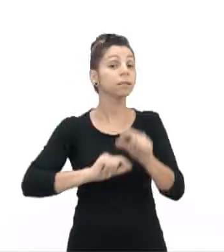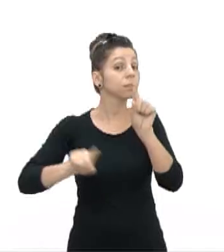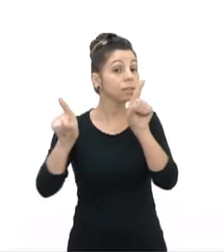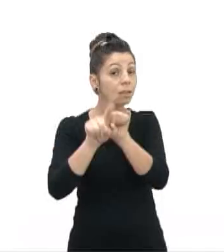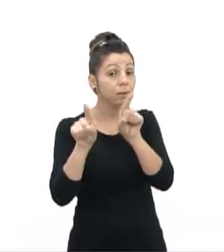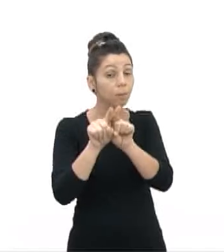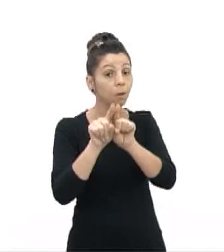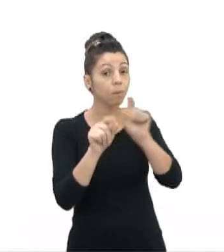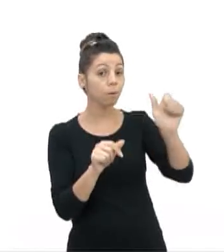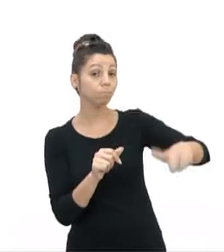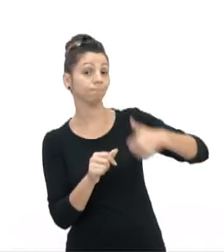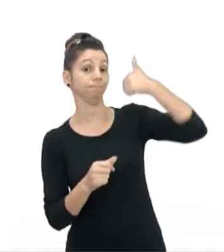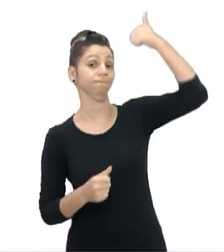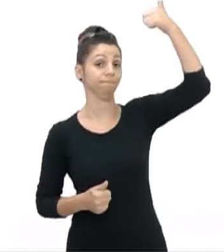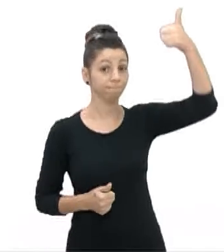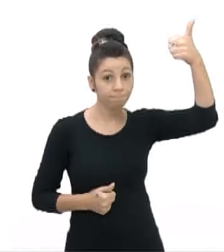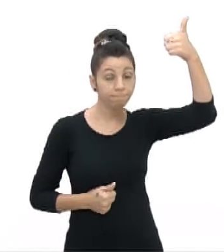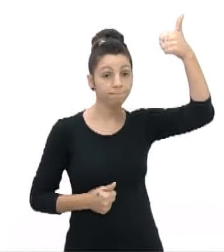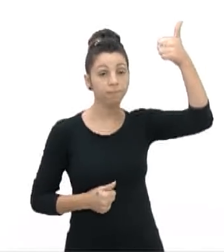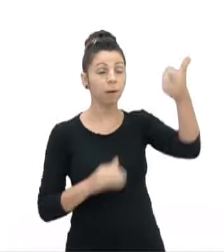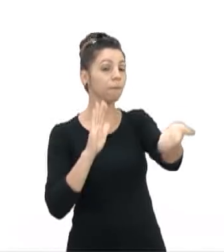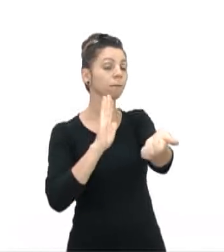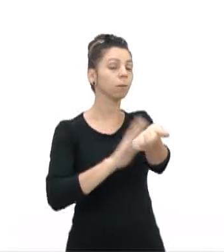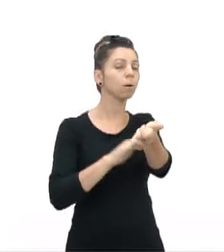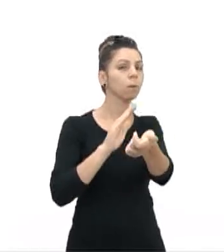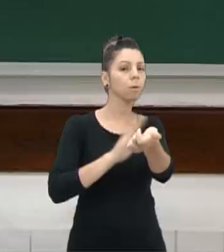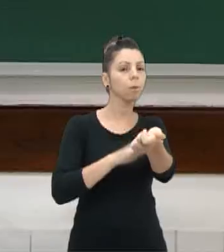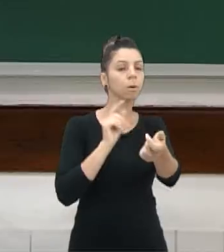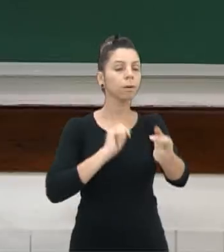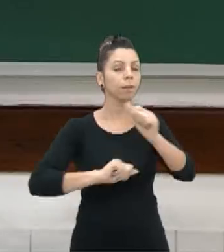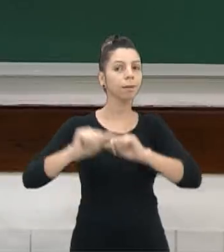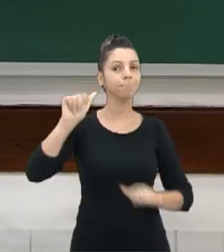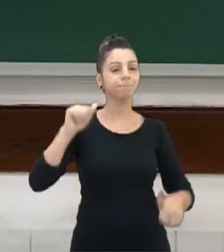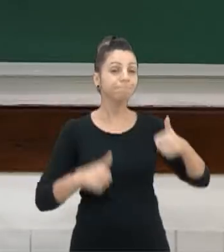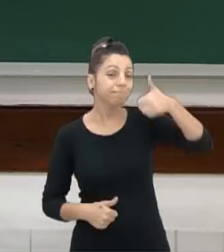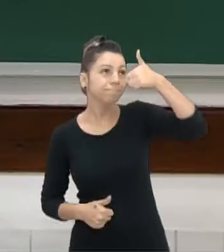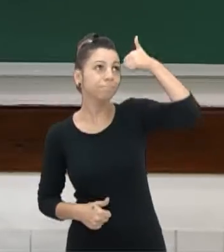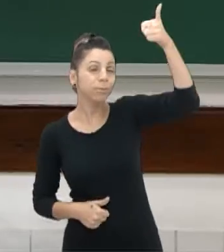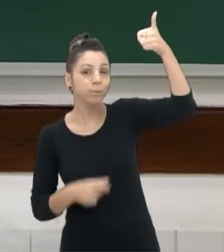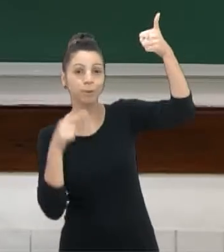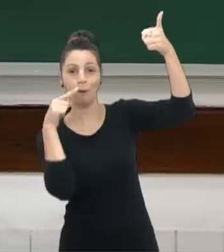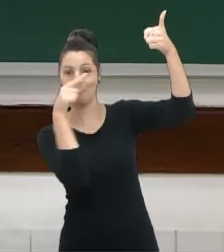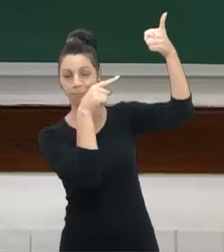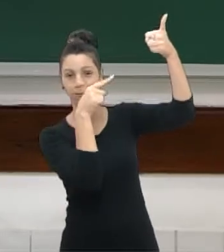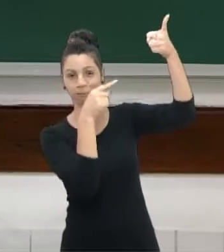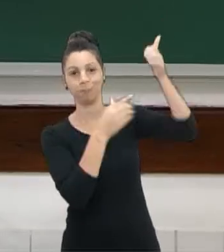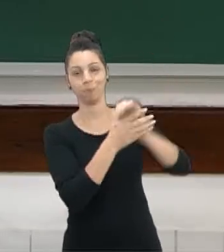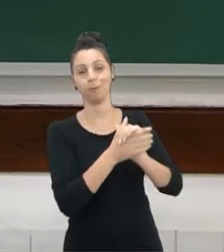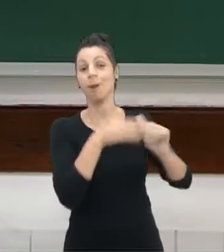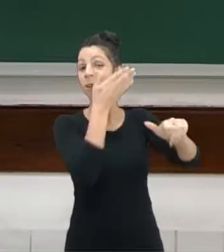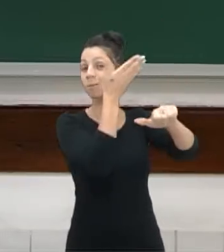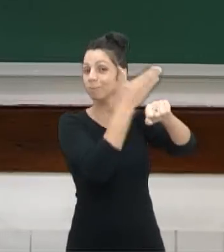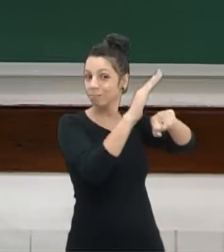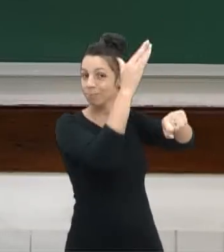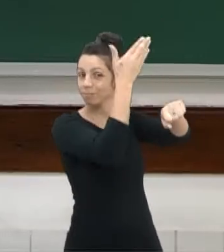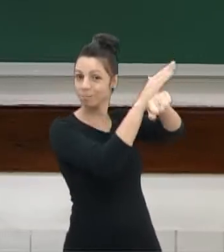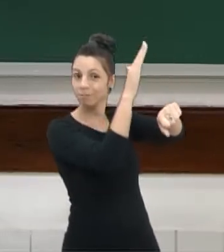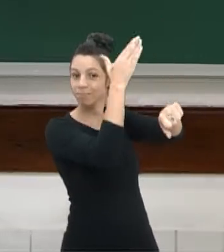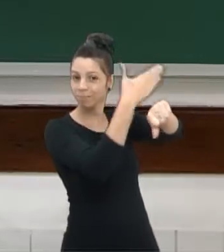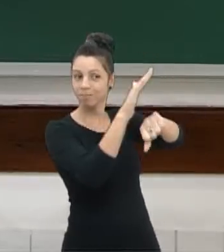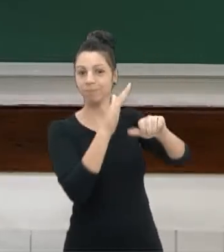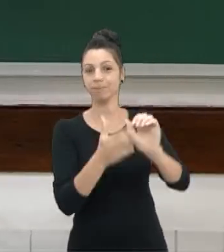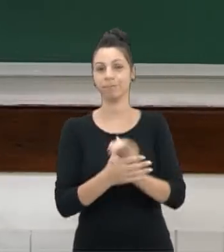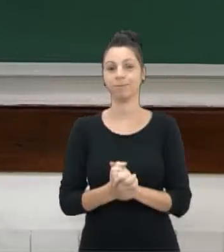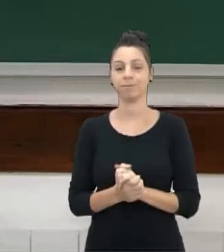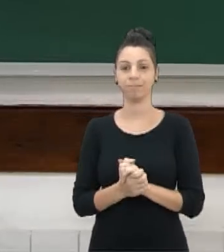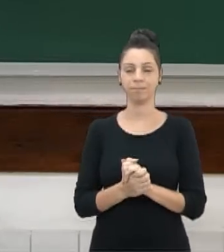palavrinha aqui, entre aspas, viciar em pensar mais positivamente. Olha que legal. Basta praticar.